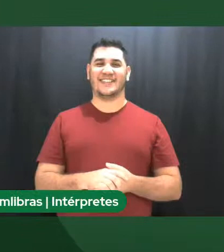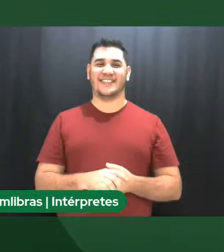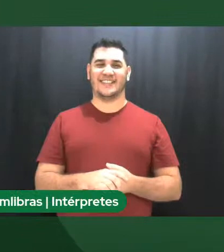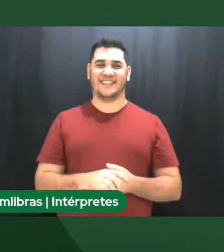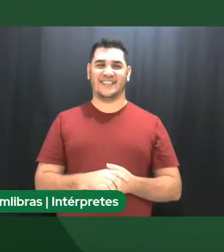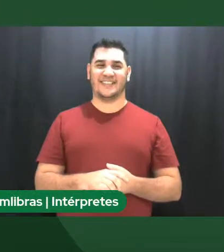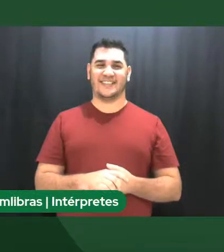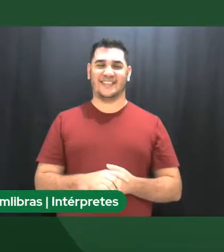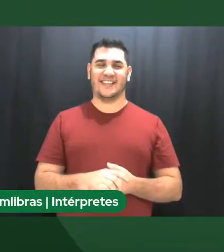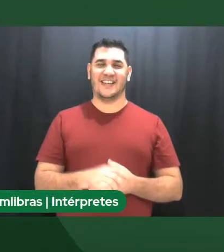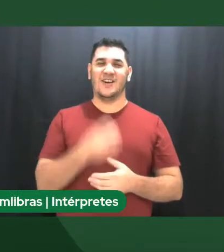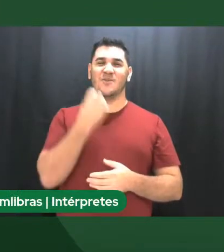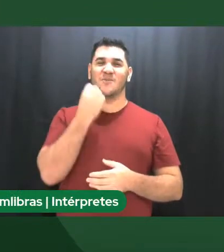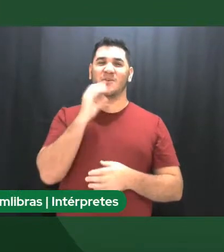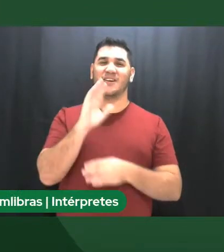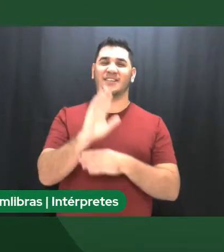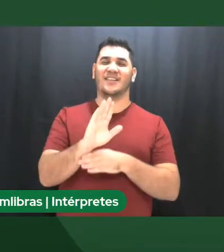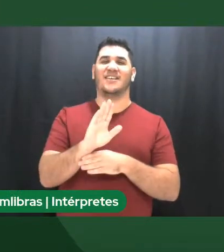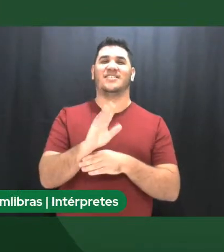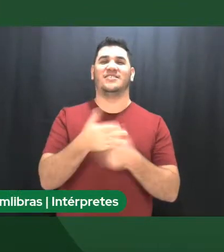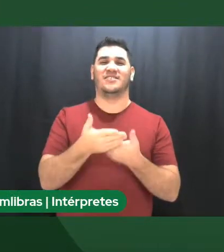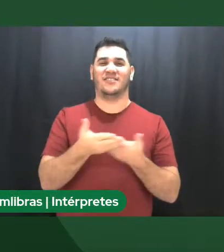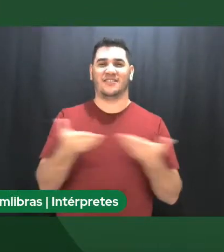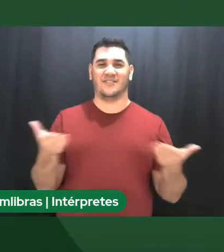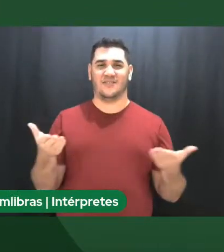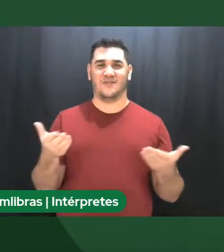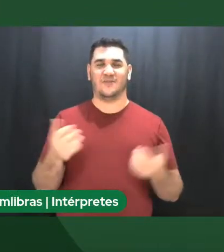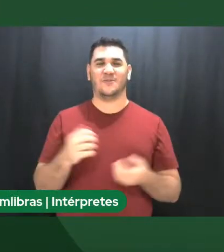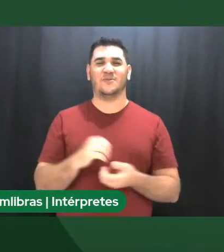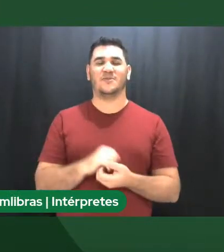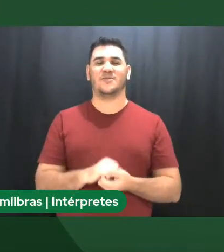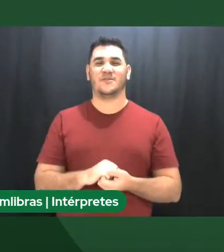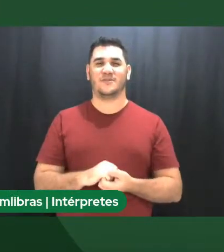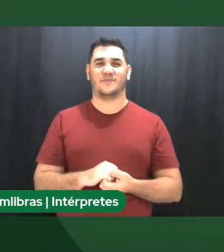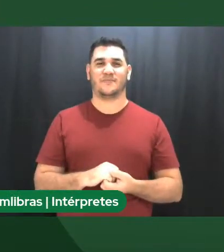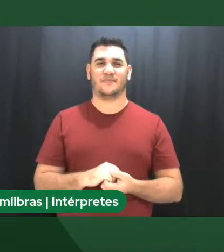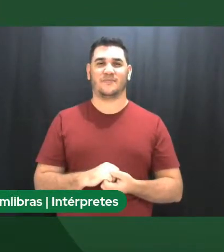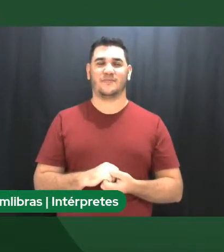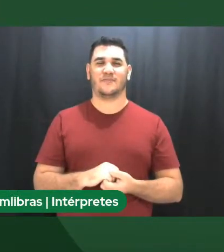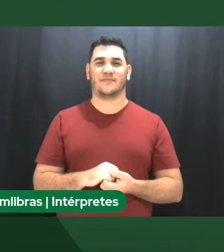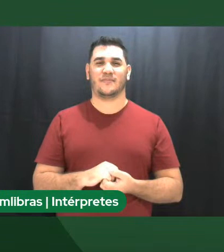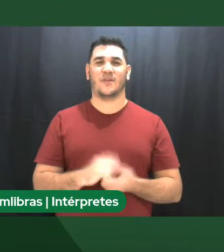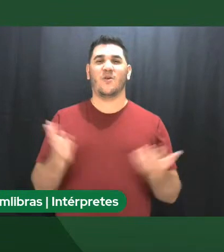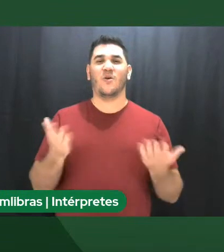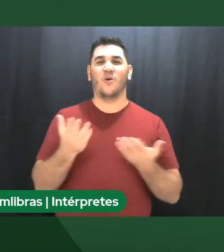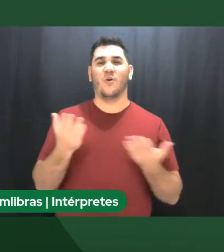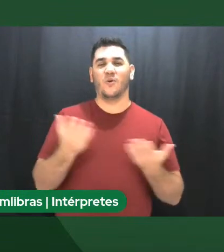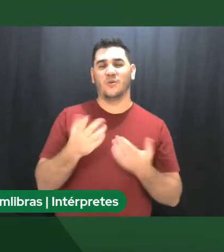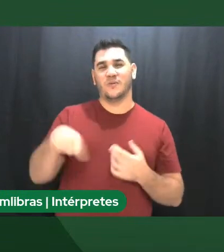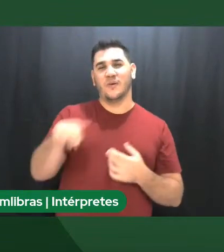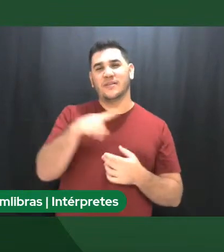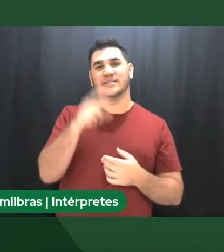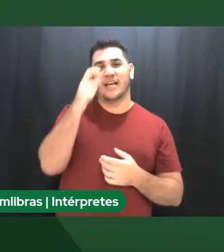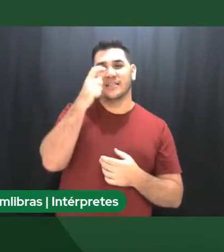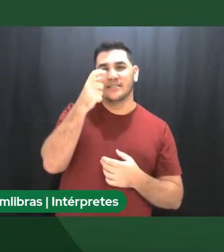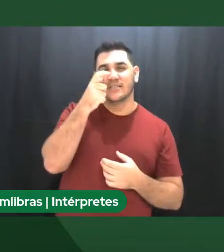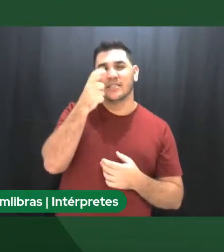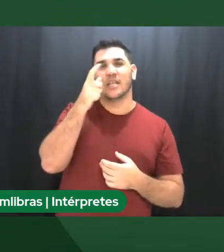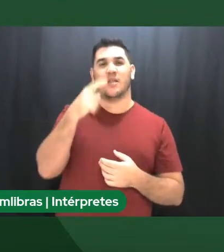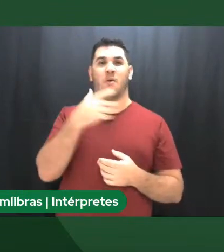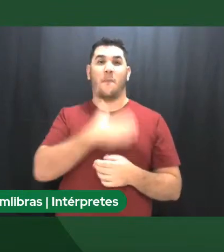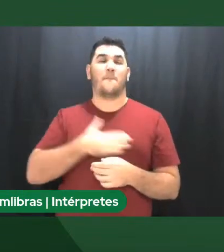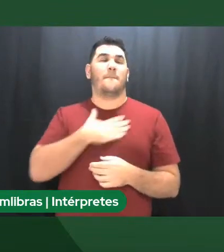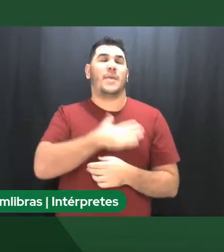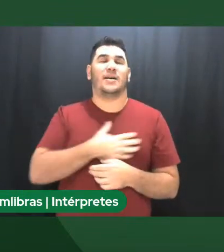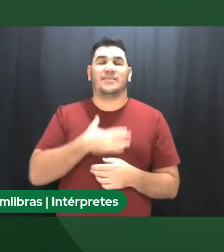Boa tarde a todos e todas que estão conosco aqui hoje. É um prazer estar recebendo